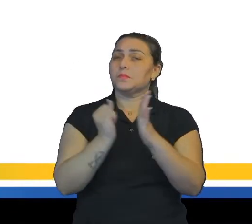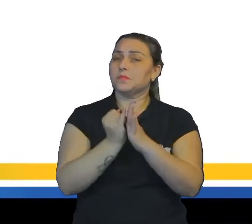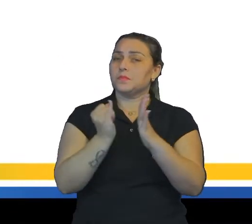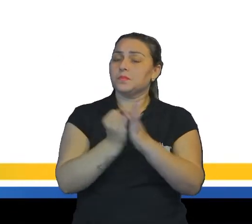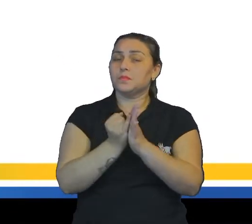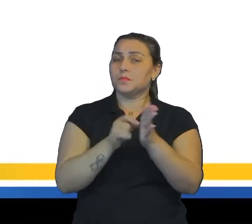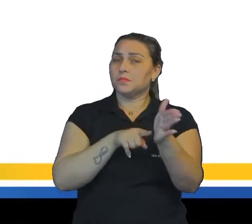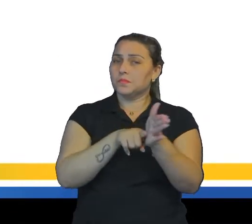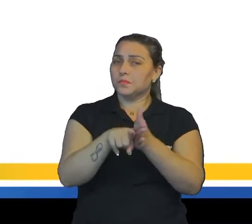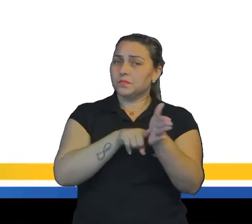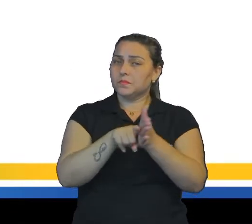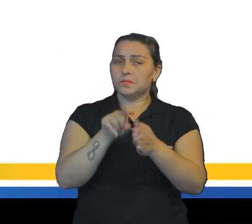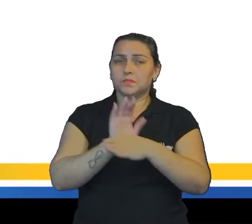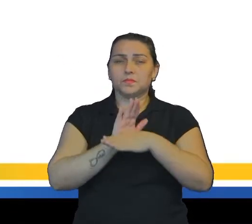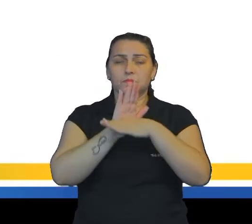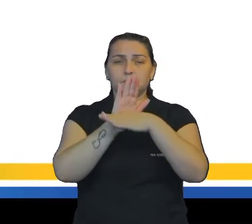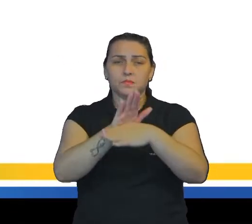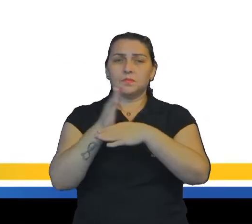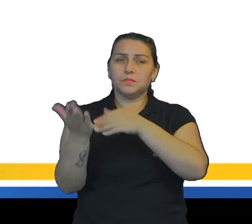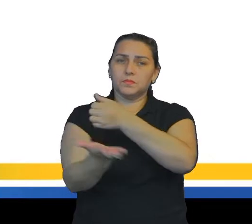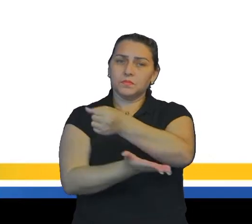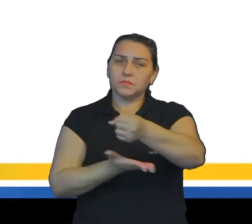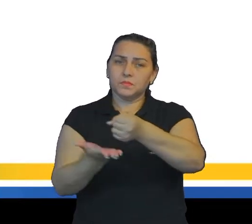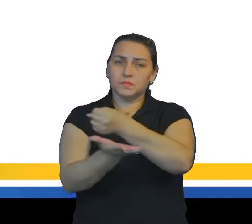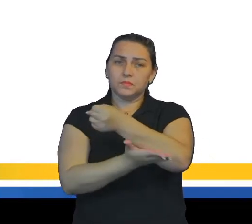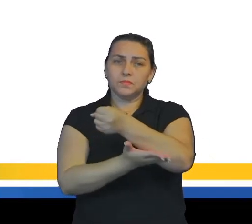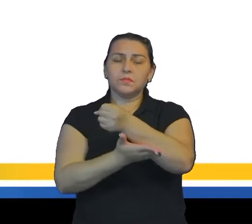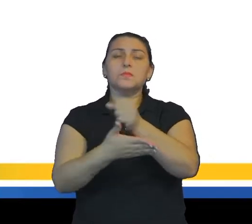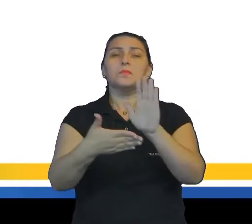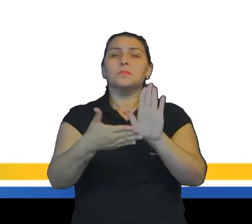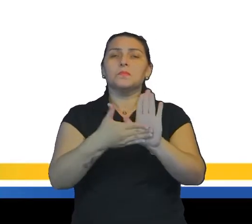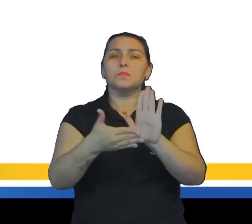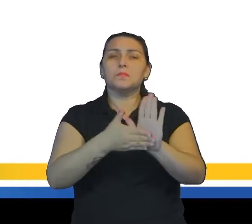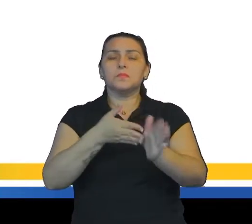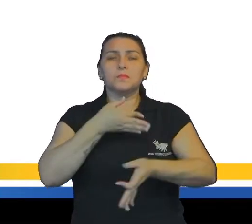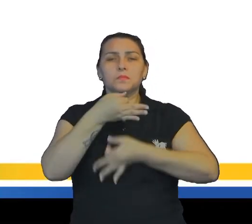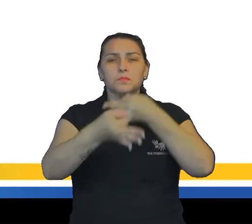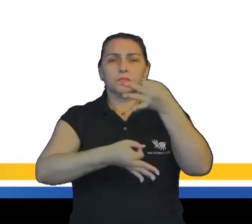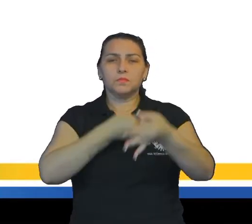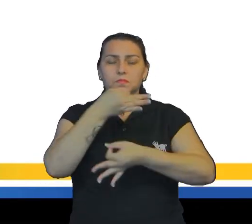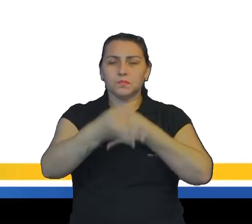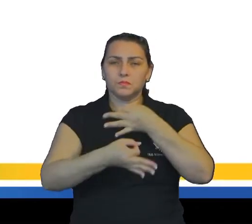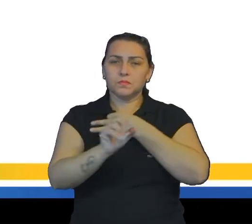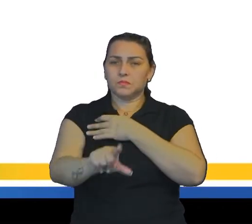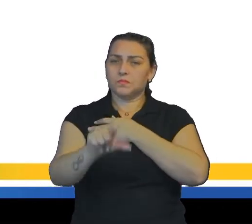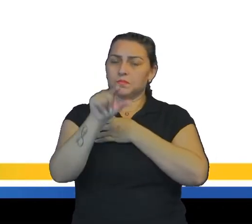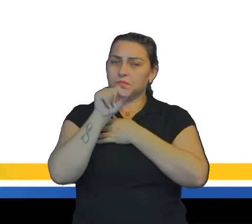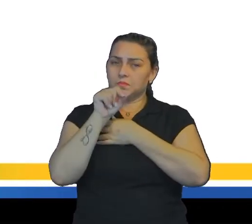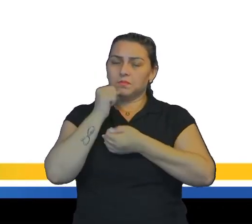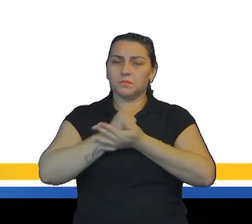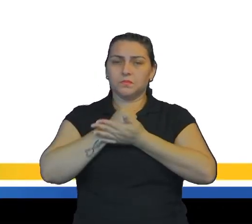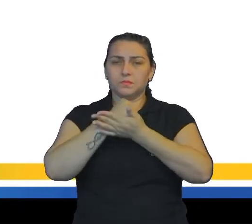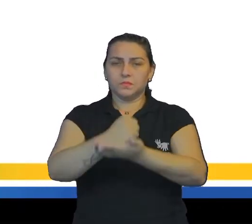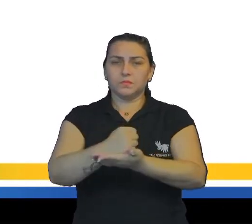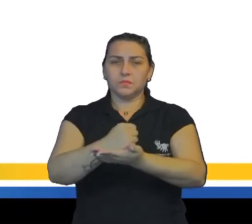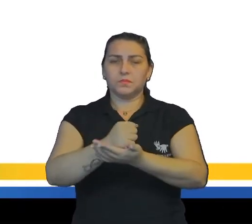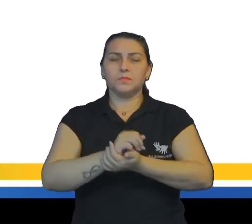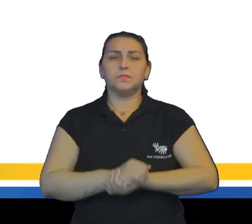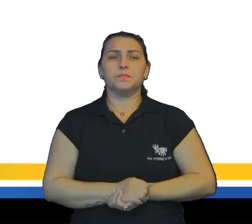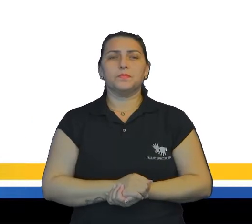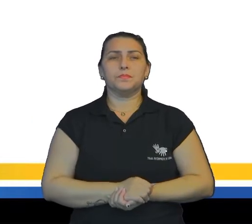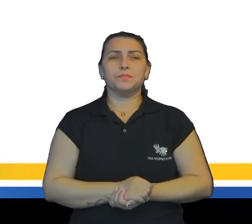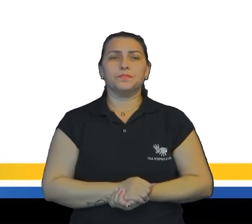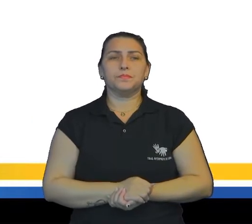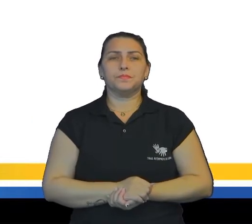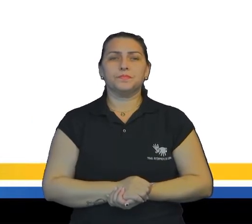de pesquisa que ajude a embasar e fundamentar a opinião defendida.